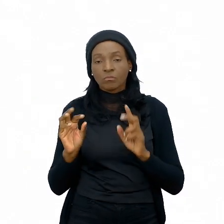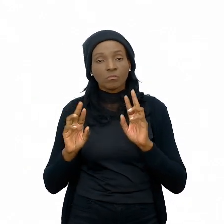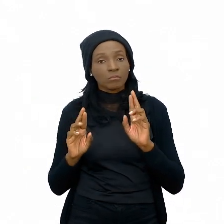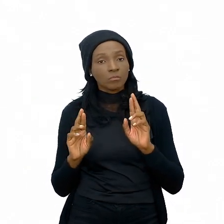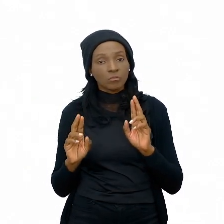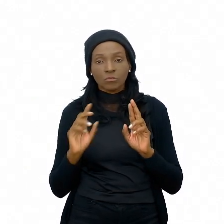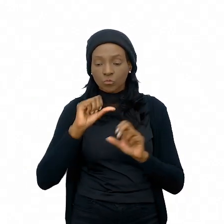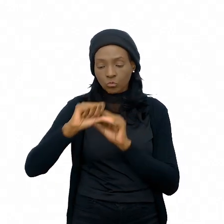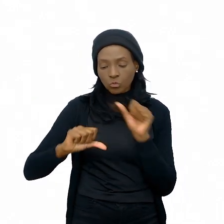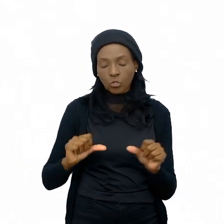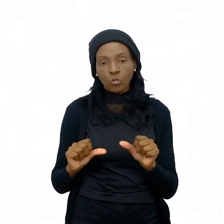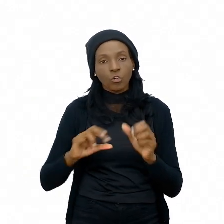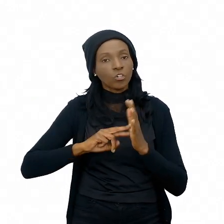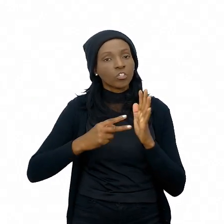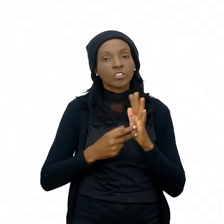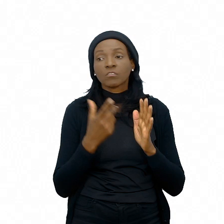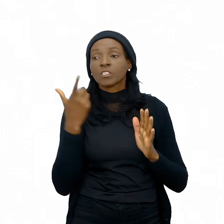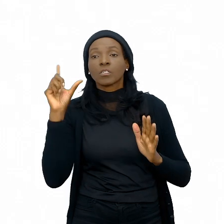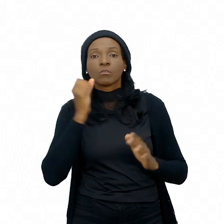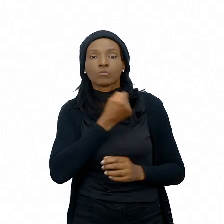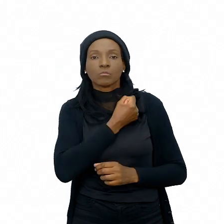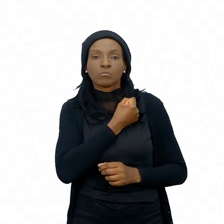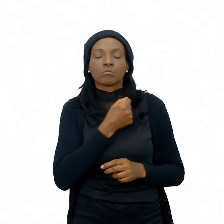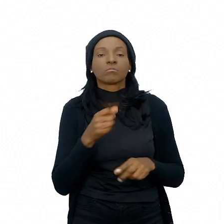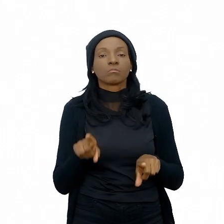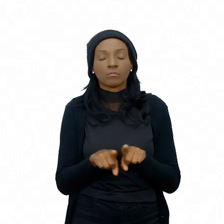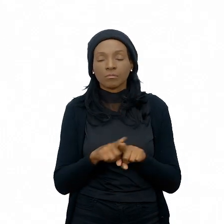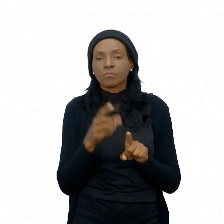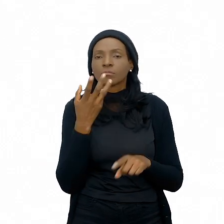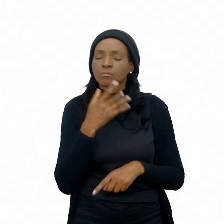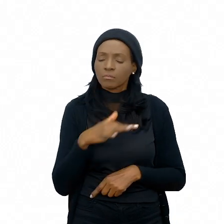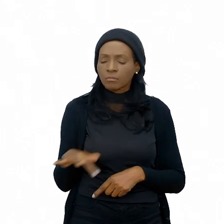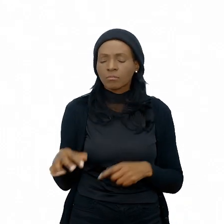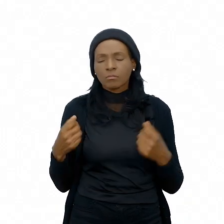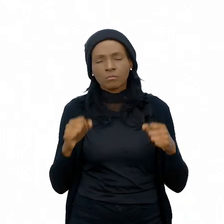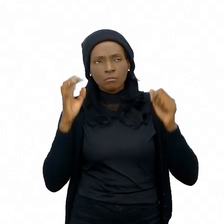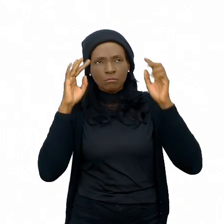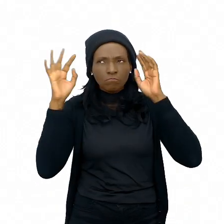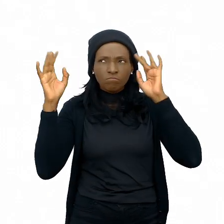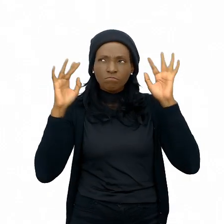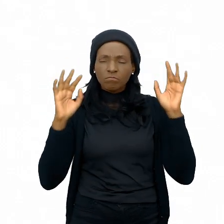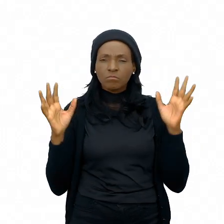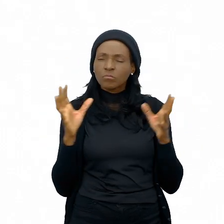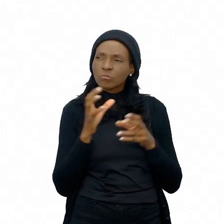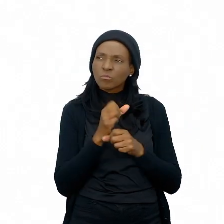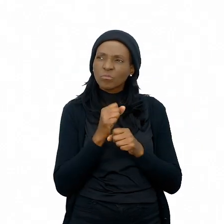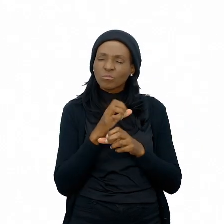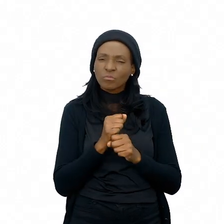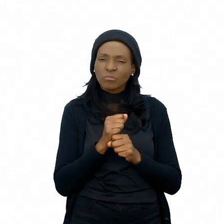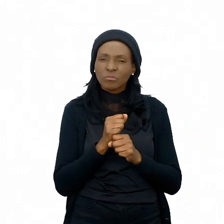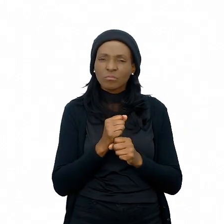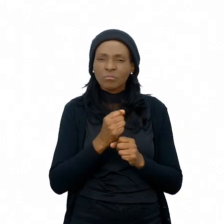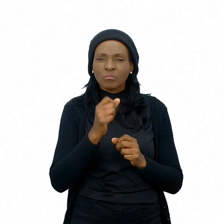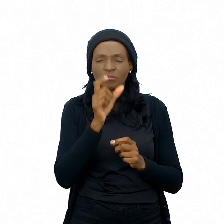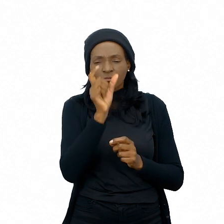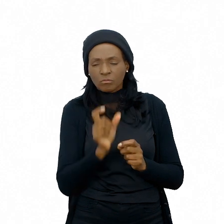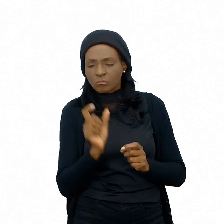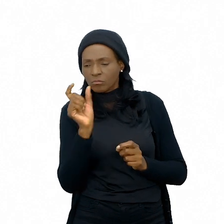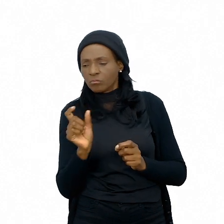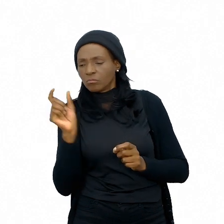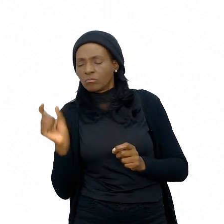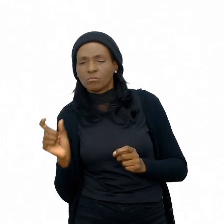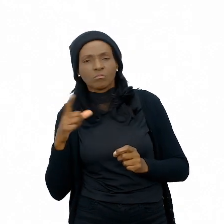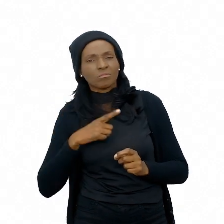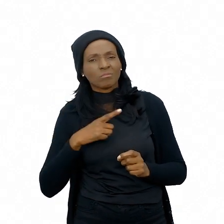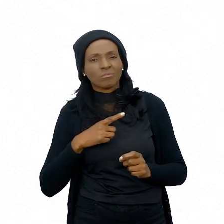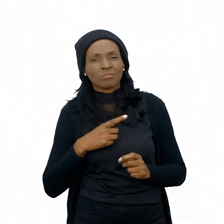número. E que também as crianças precisam refletir sobre a quantidade de algarismos, o papel da